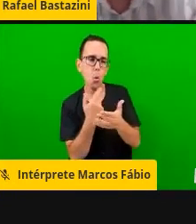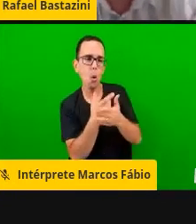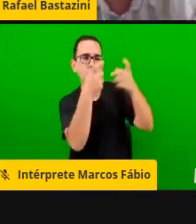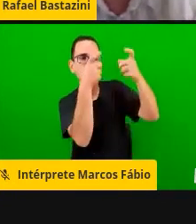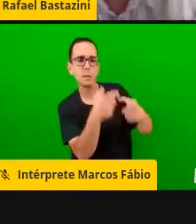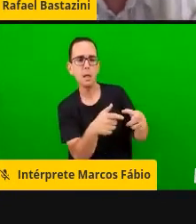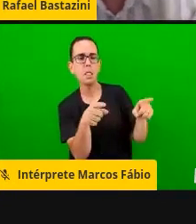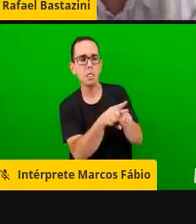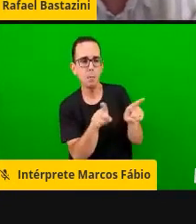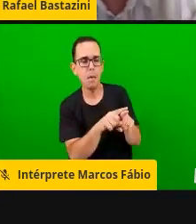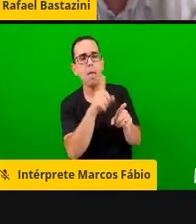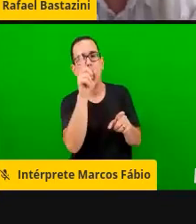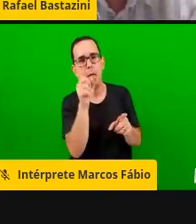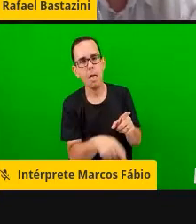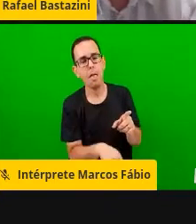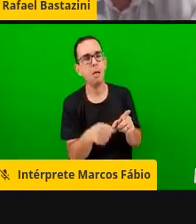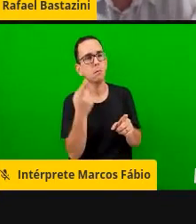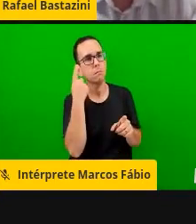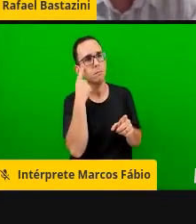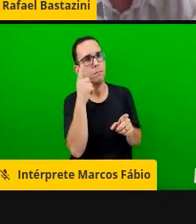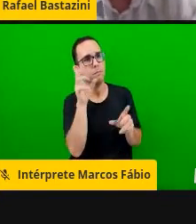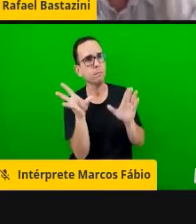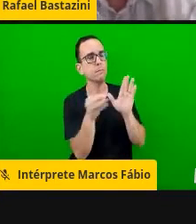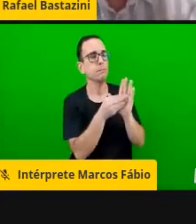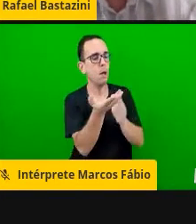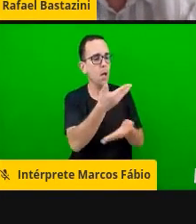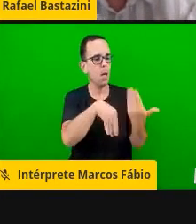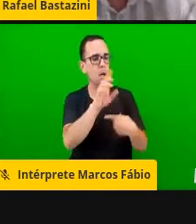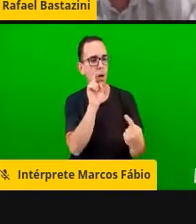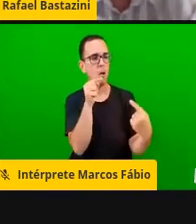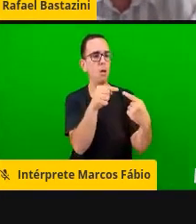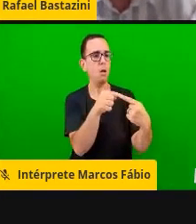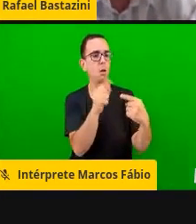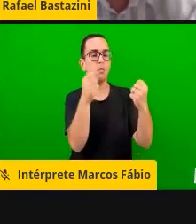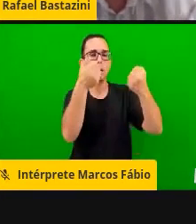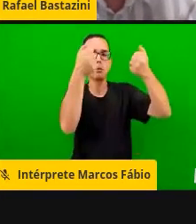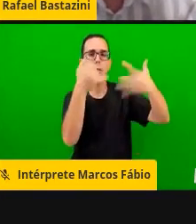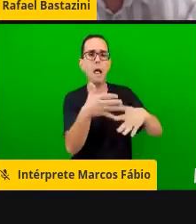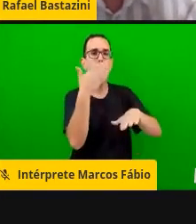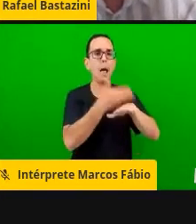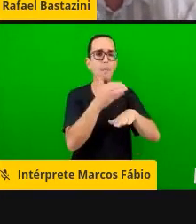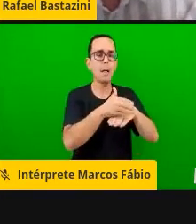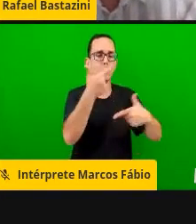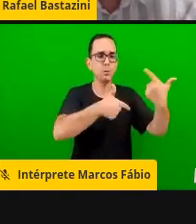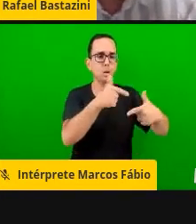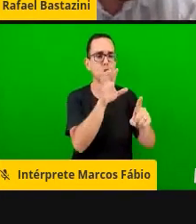power, que é uma expressão das relações internacionais que diz respeito à habilidade política de